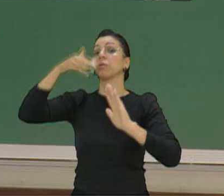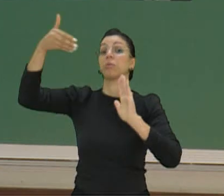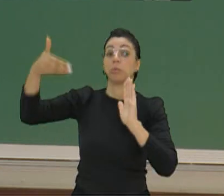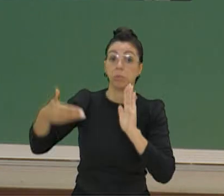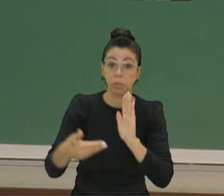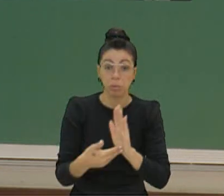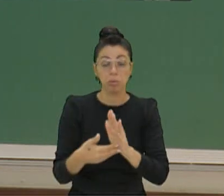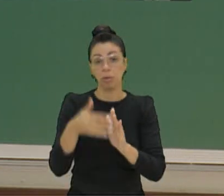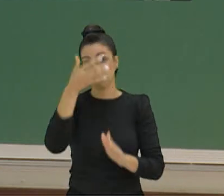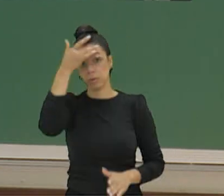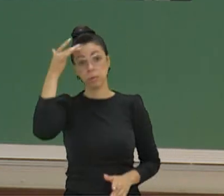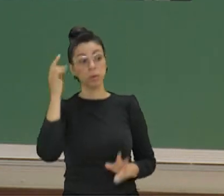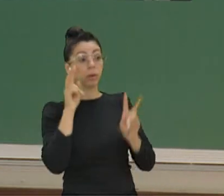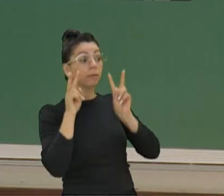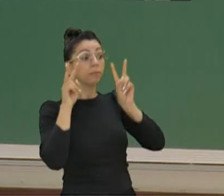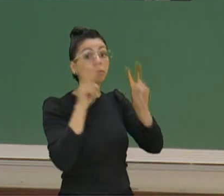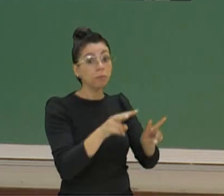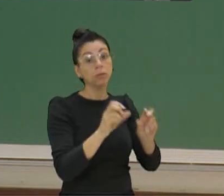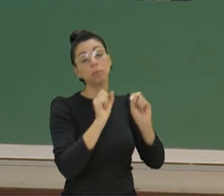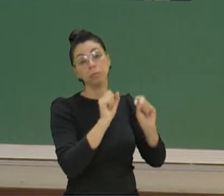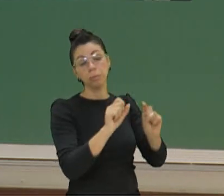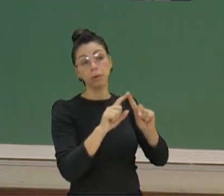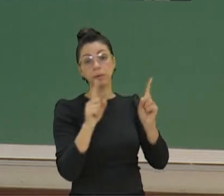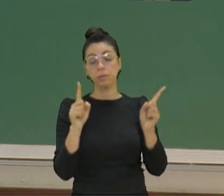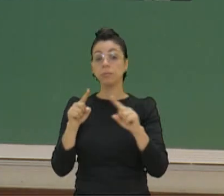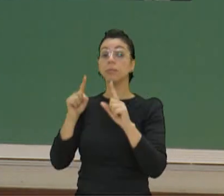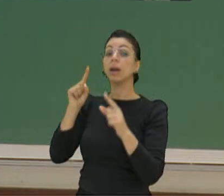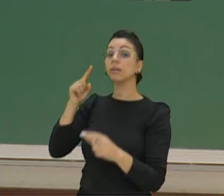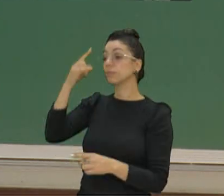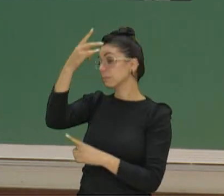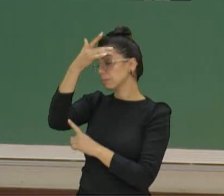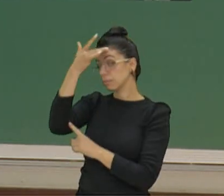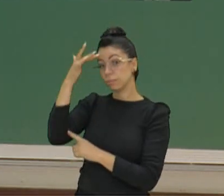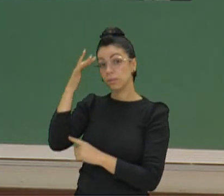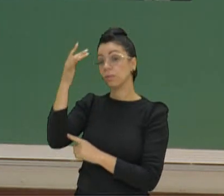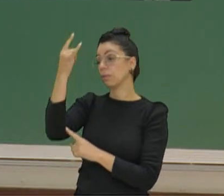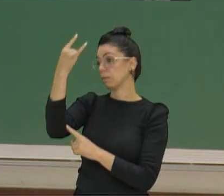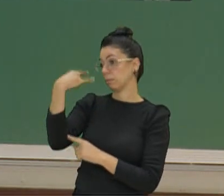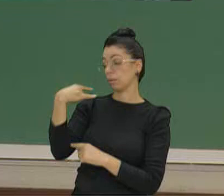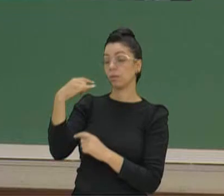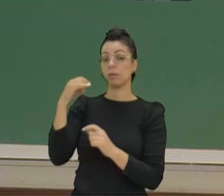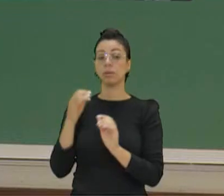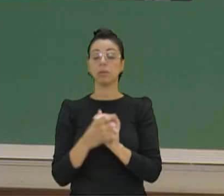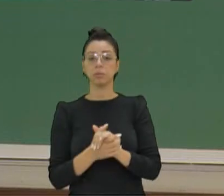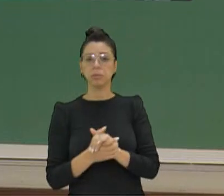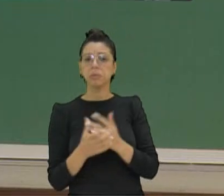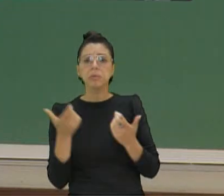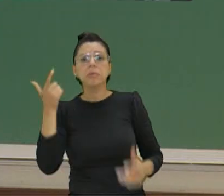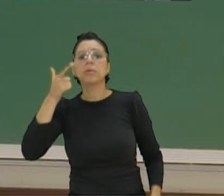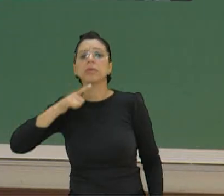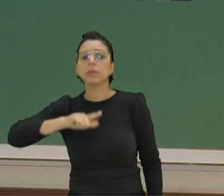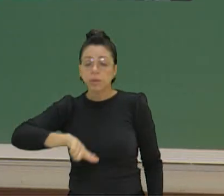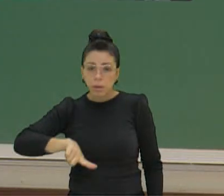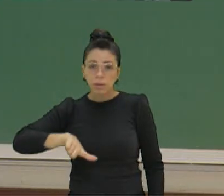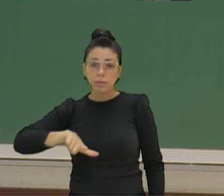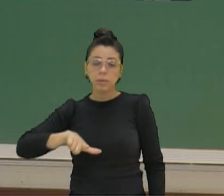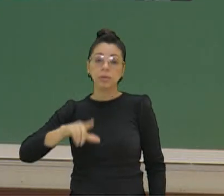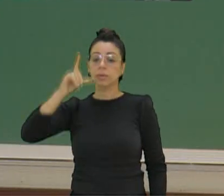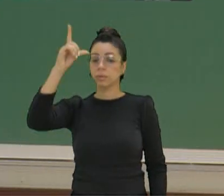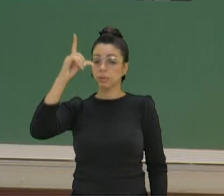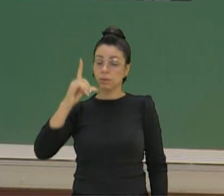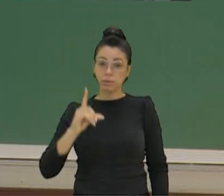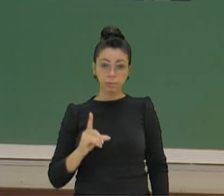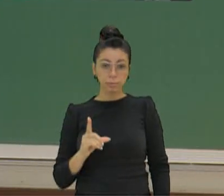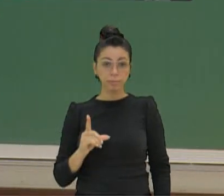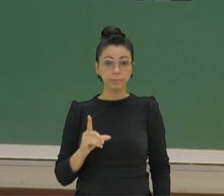uma pessoa que enxerga pode. Pessoas cegas ou com visão reduzida têm condições, bem como o direito de